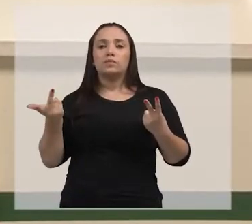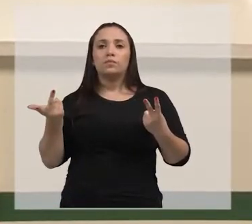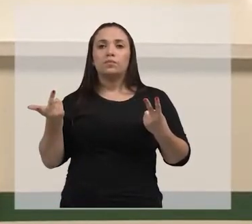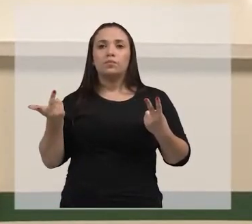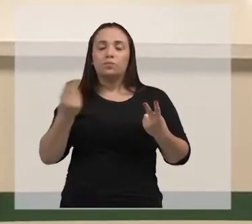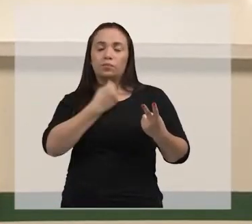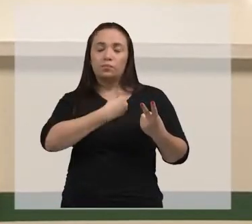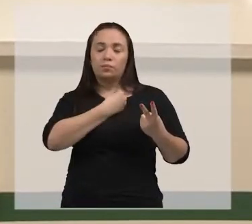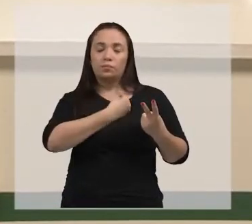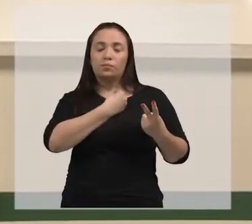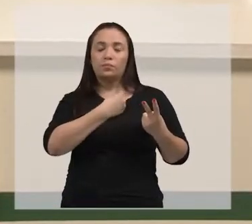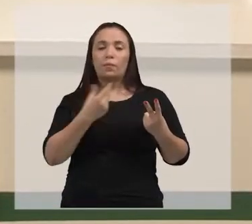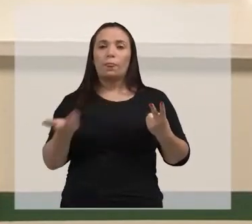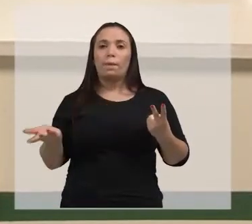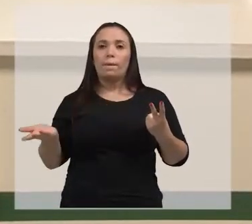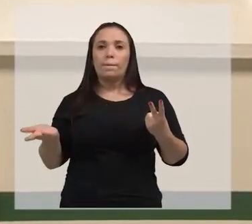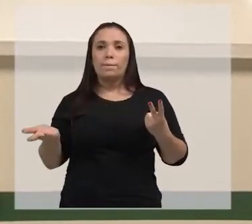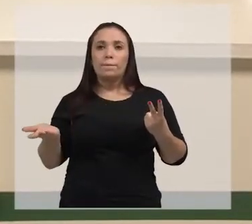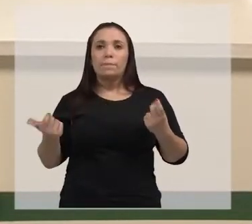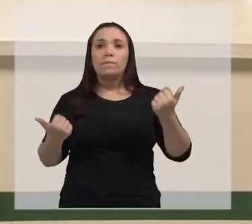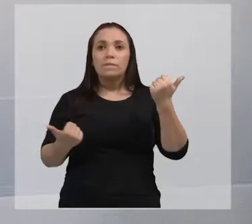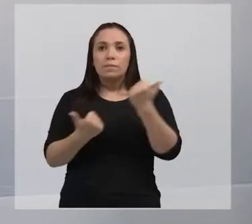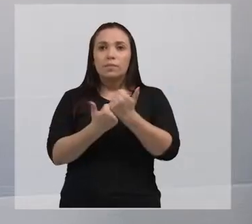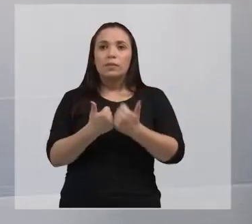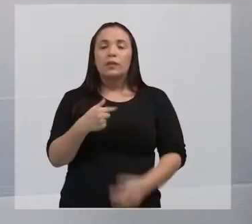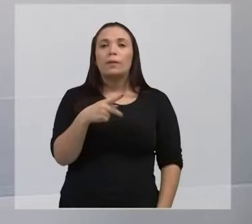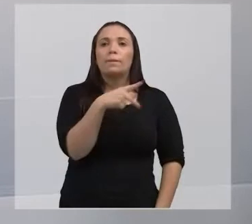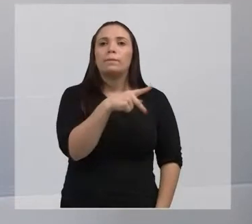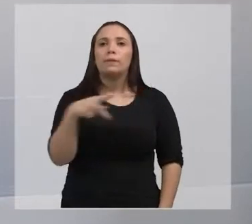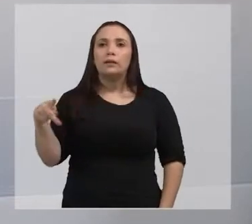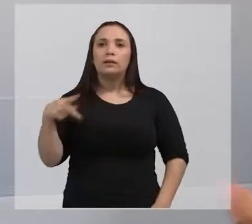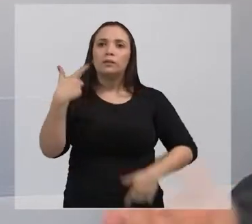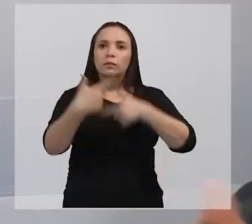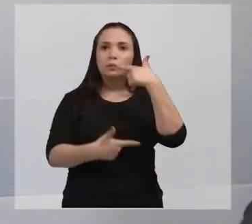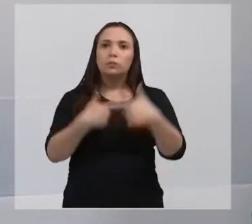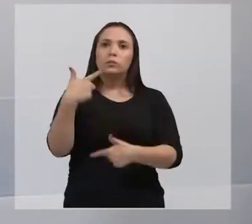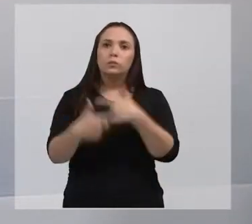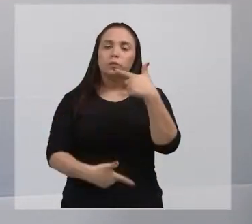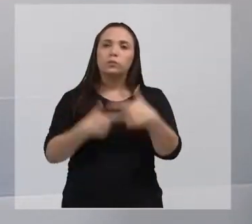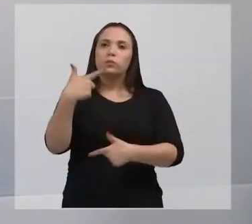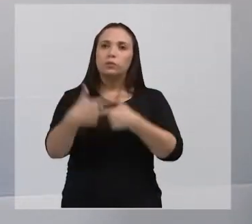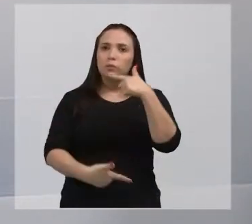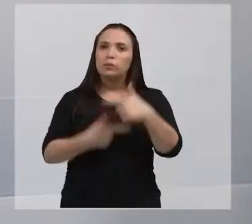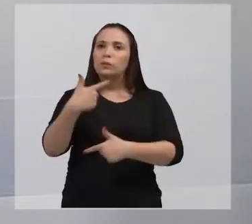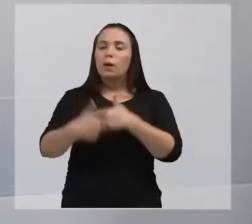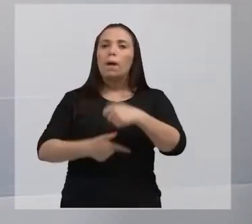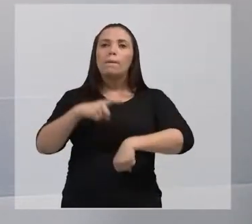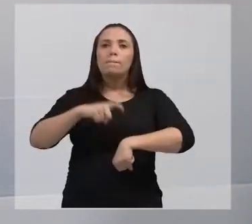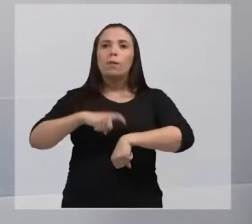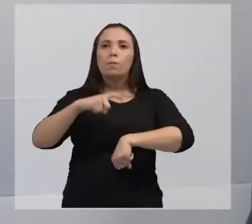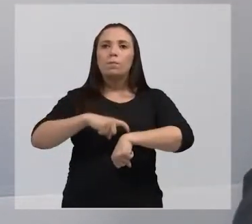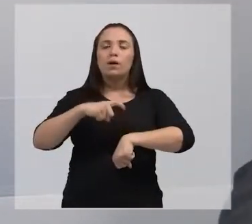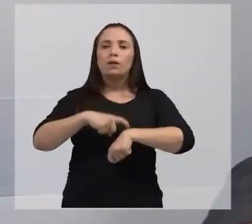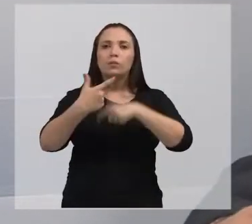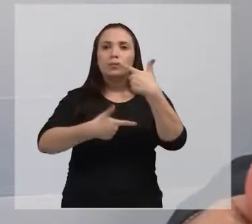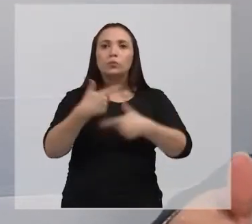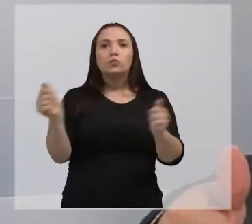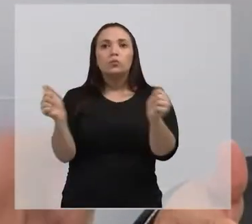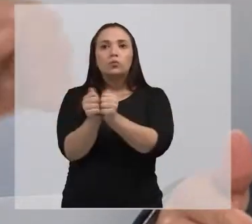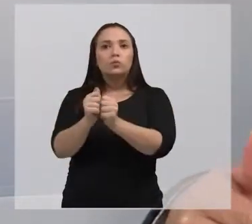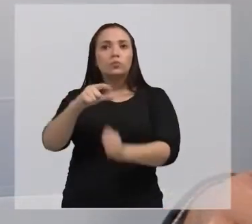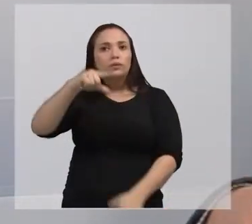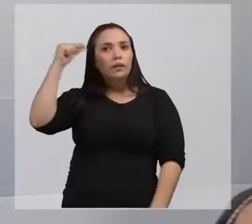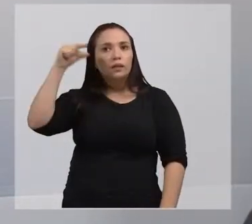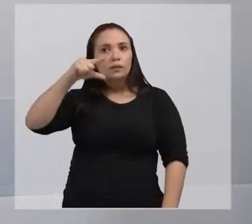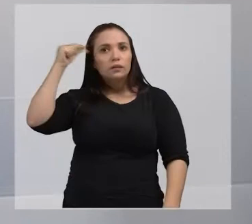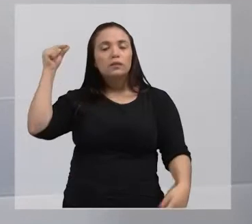é um vice-presidente atuante, literalmente, em muitos momentos, ele junto com o Zezinho